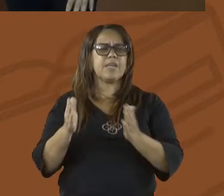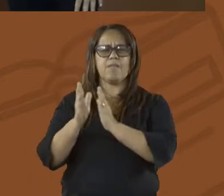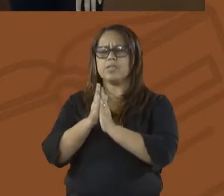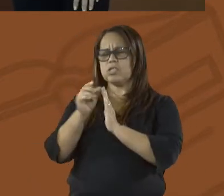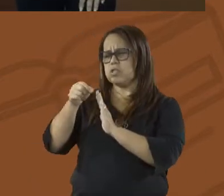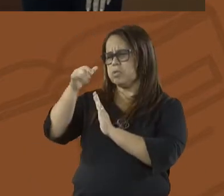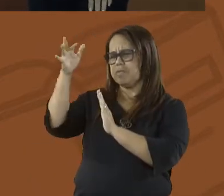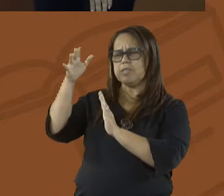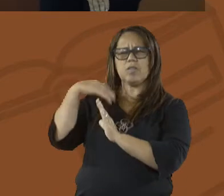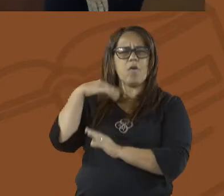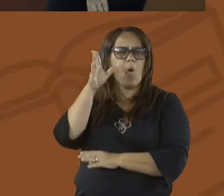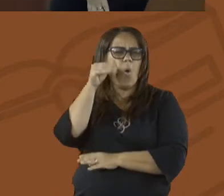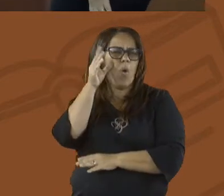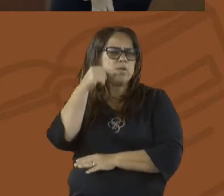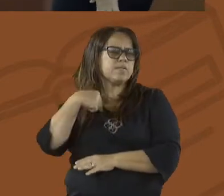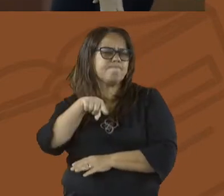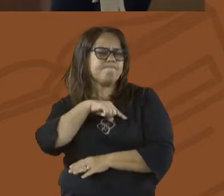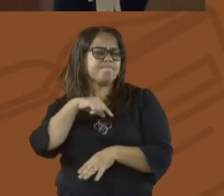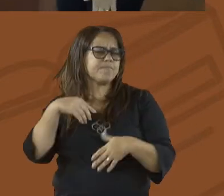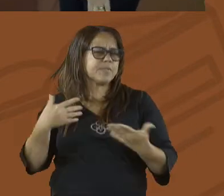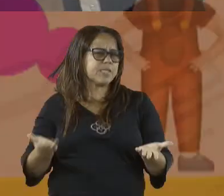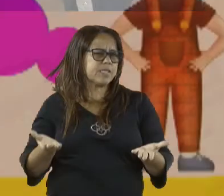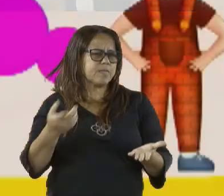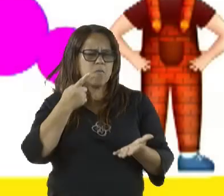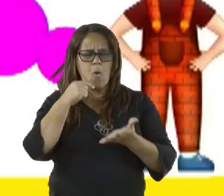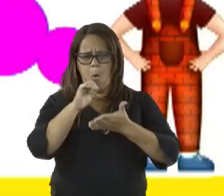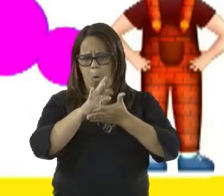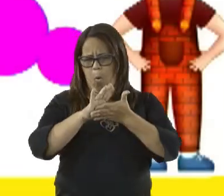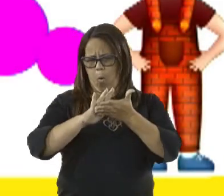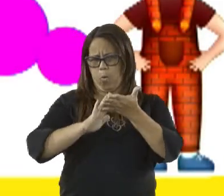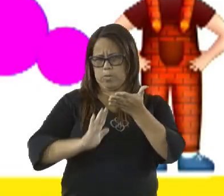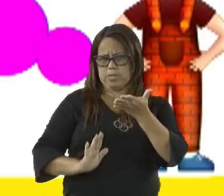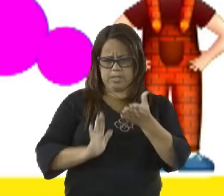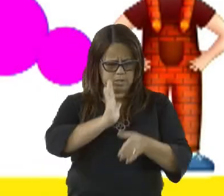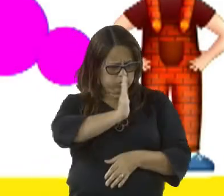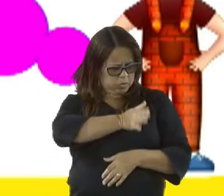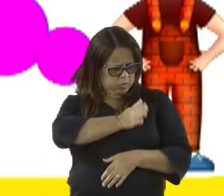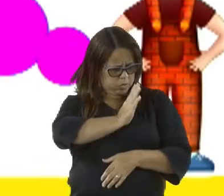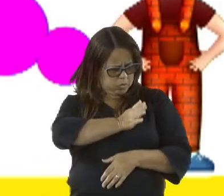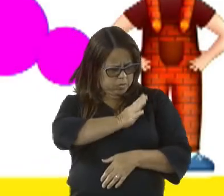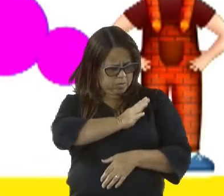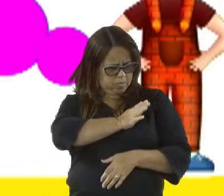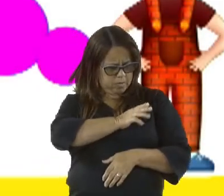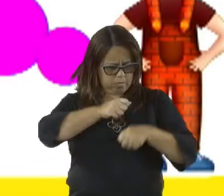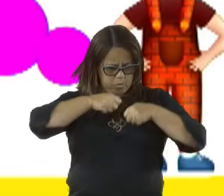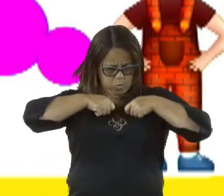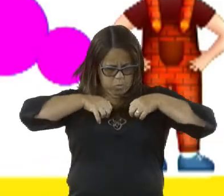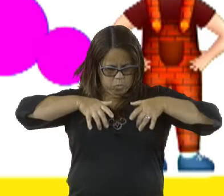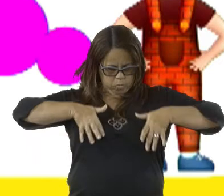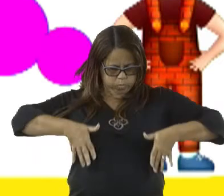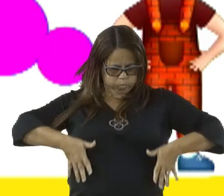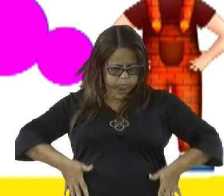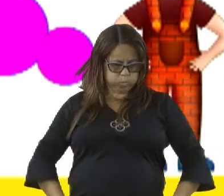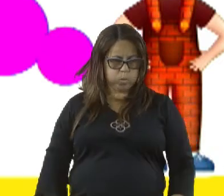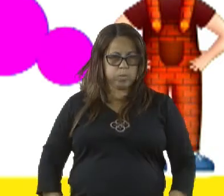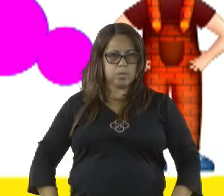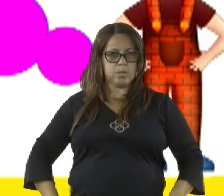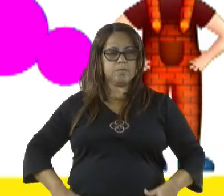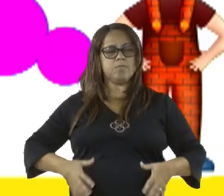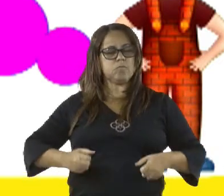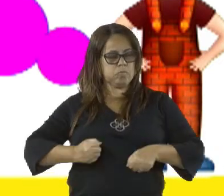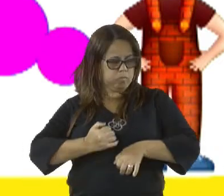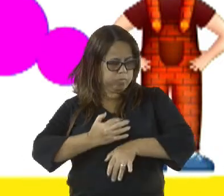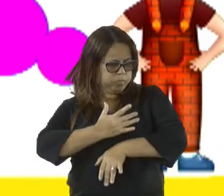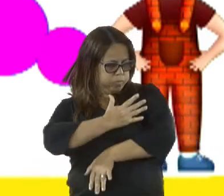trouxe uma curiosidade para a gente, ó. O sangue sai do coração e segue para todas as partes do corpo, depois retorna